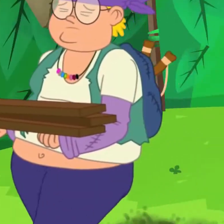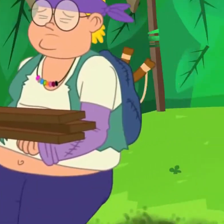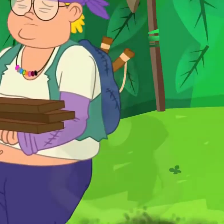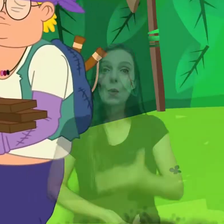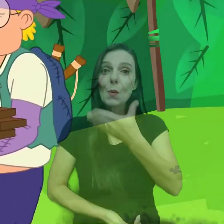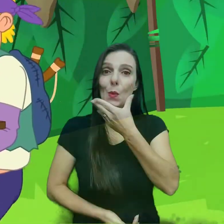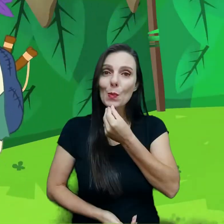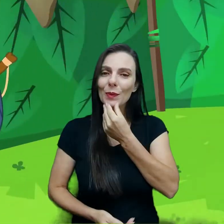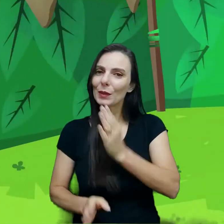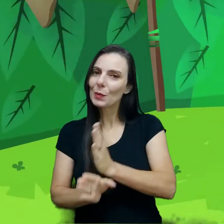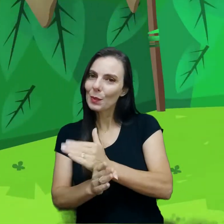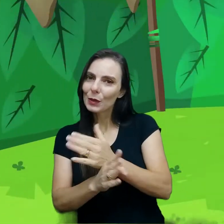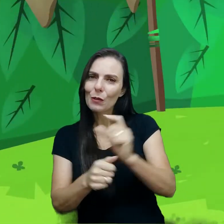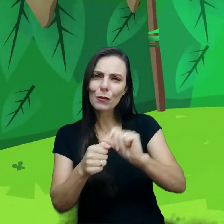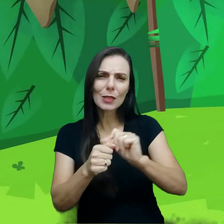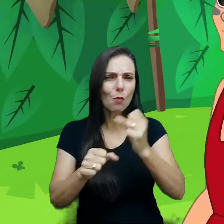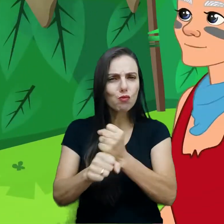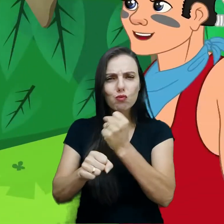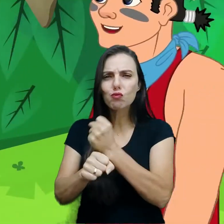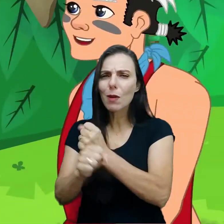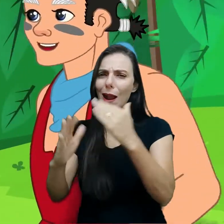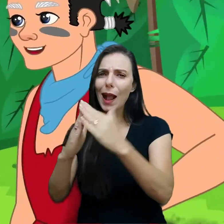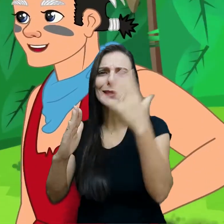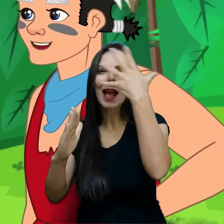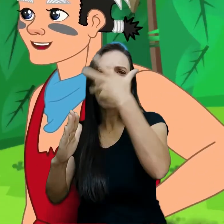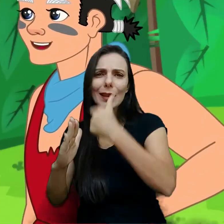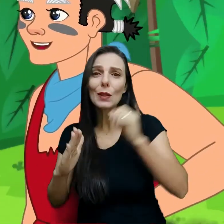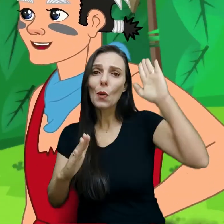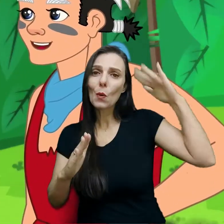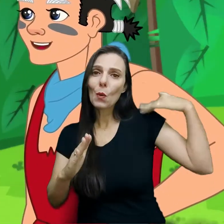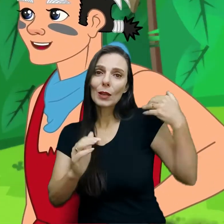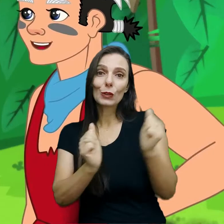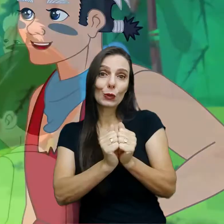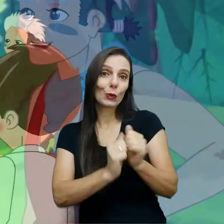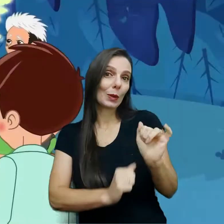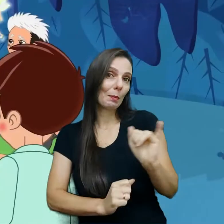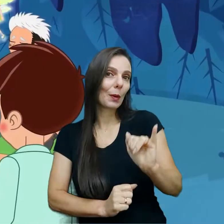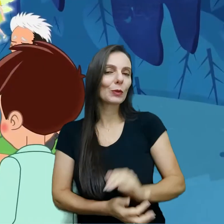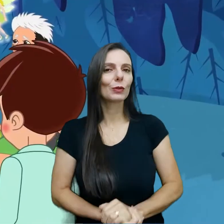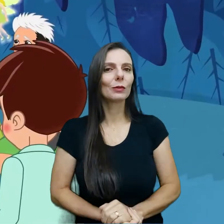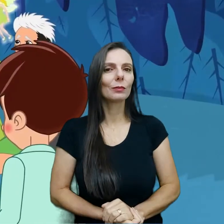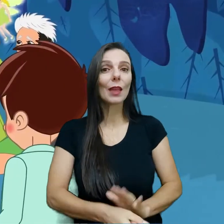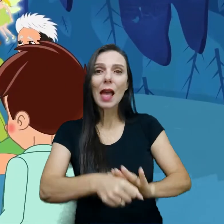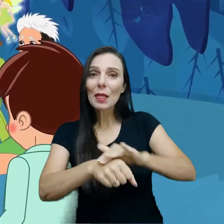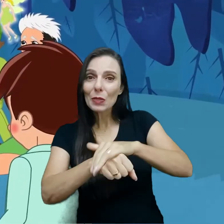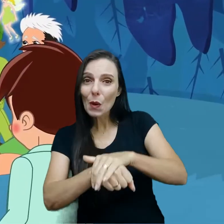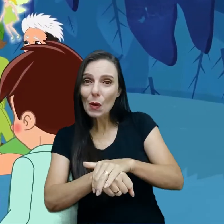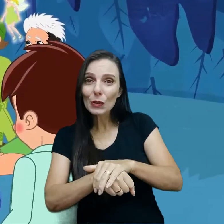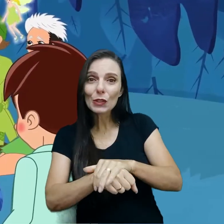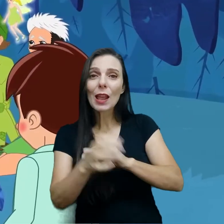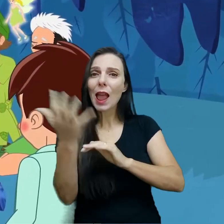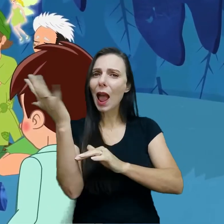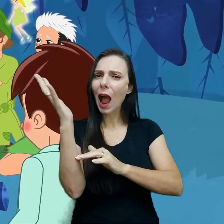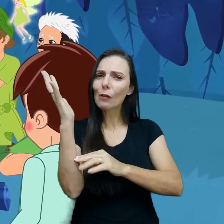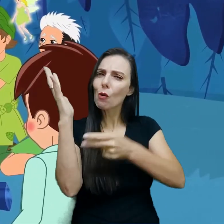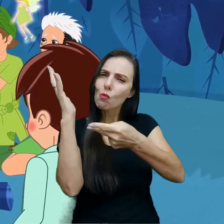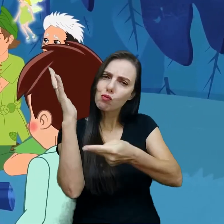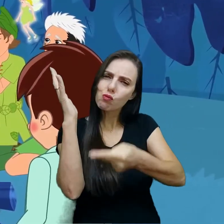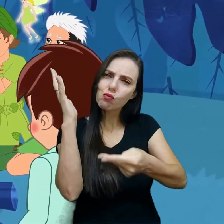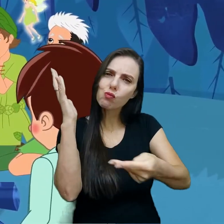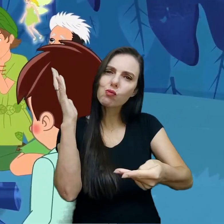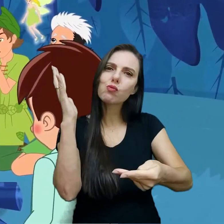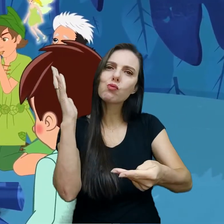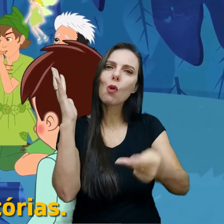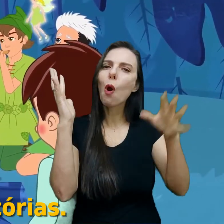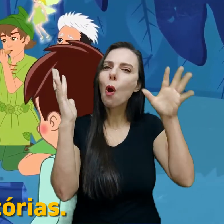Os garotos perdidos fizeram uma casa linda para Wendy e seus irmãos. E à noite, todos eles dormiam debaixo